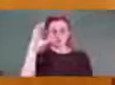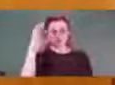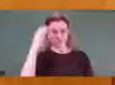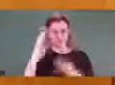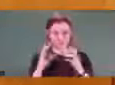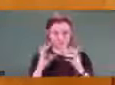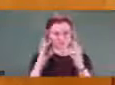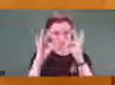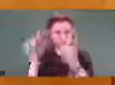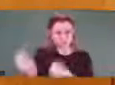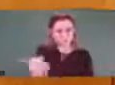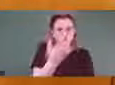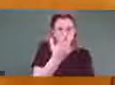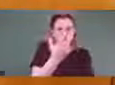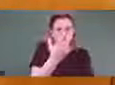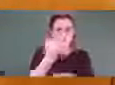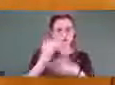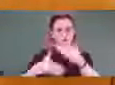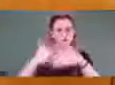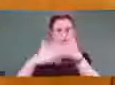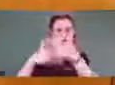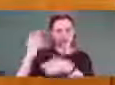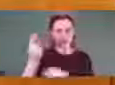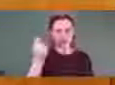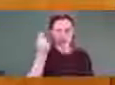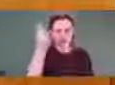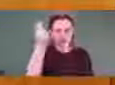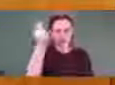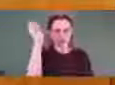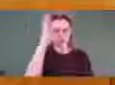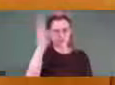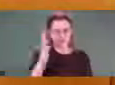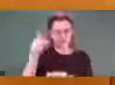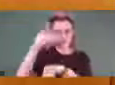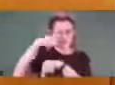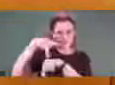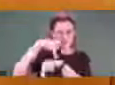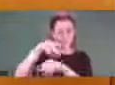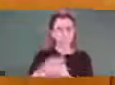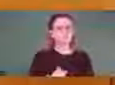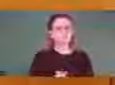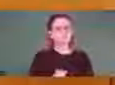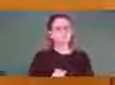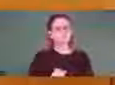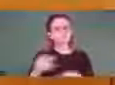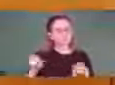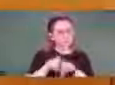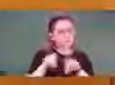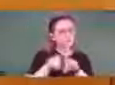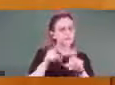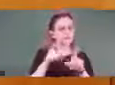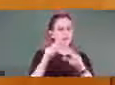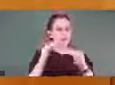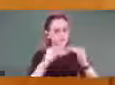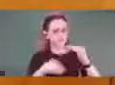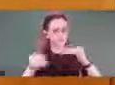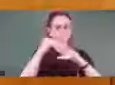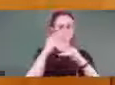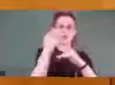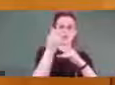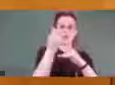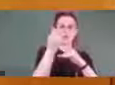no crescimento econômico do Brasil a precedência da política sobre a economia EA necessidade de se